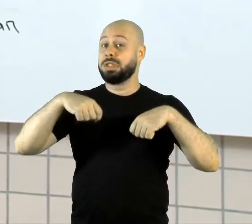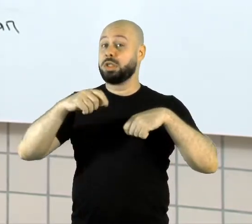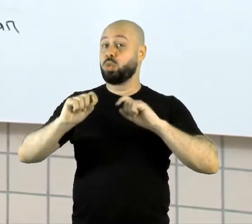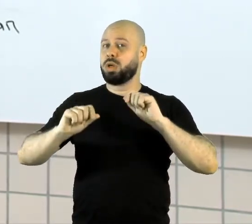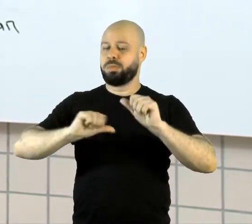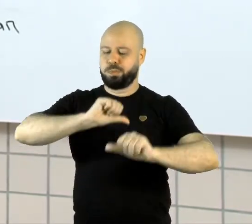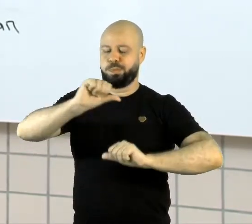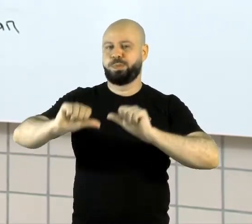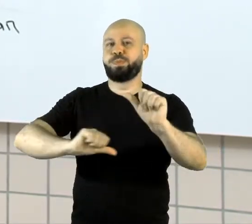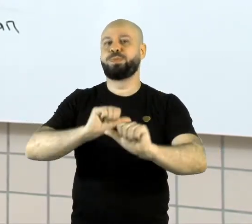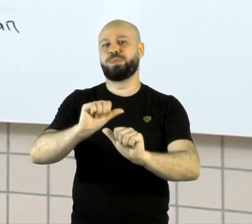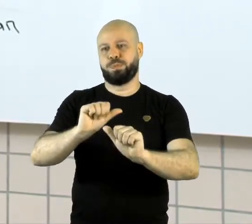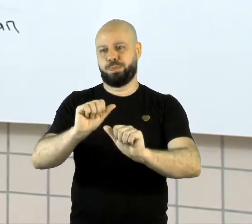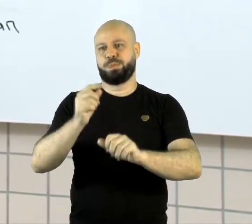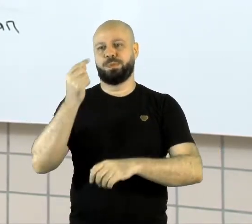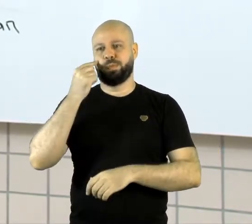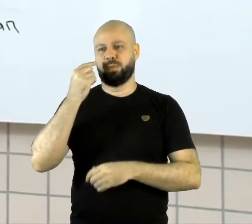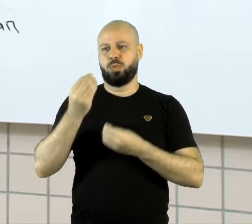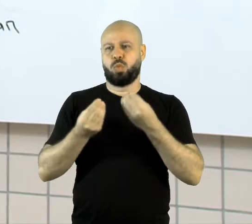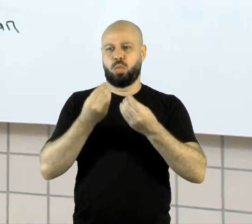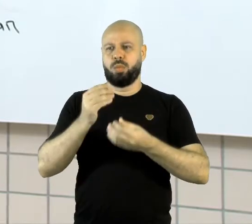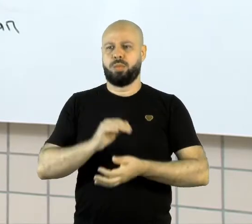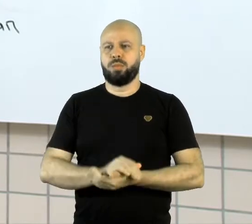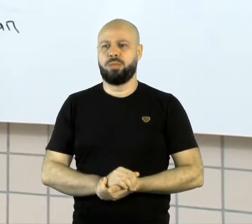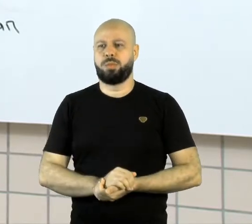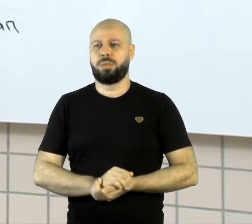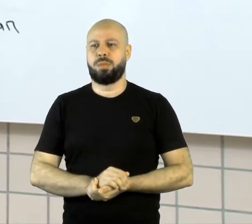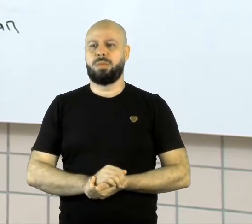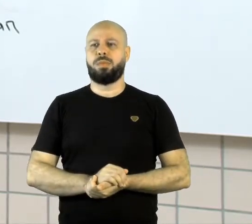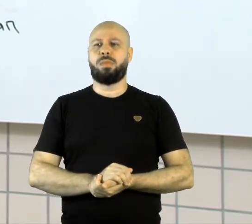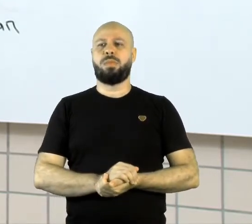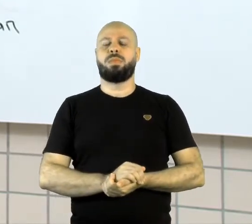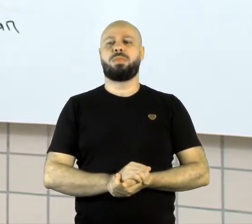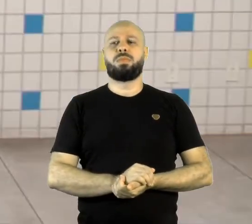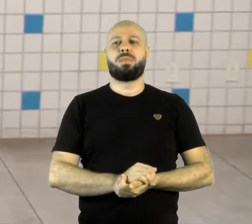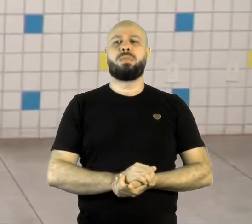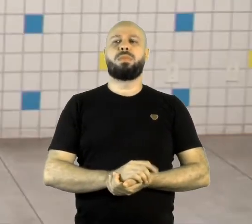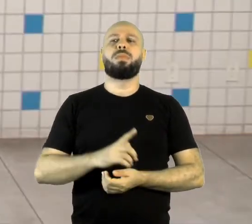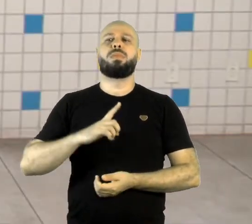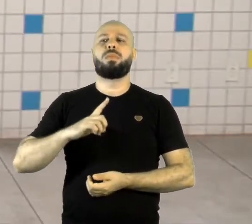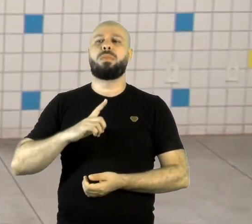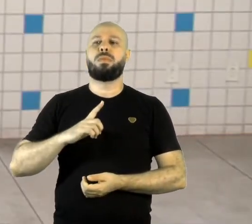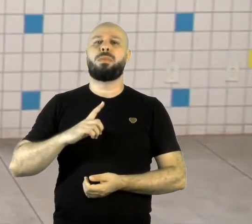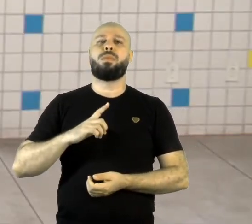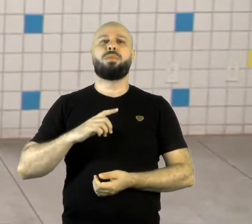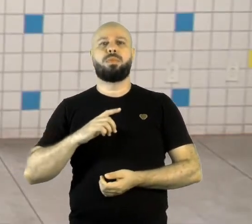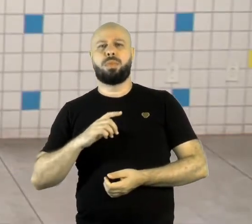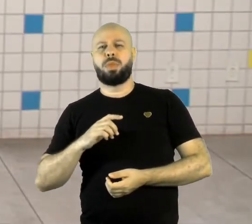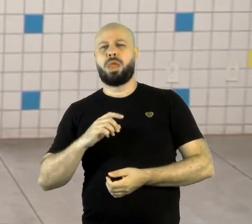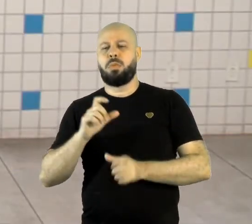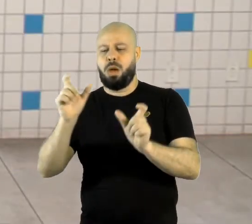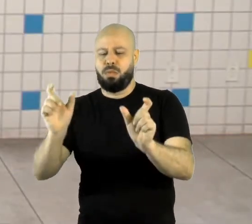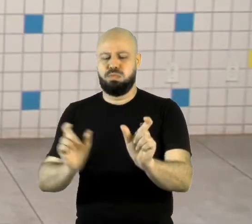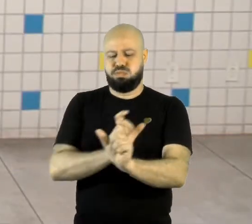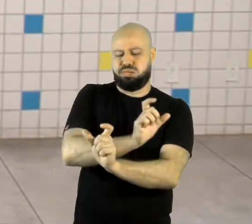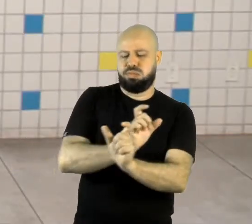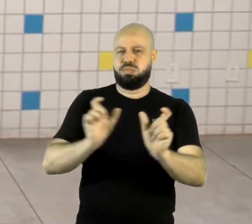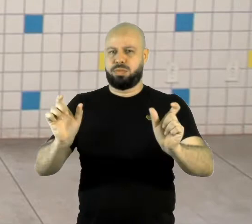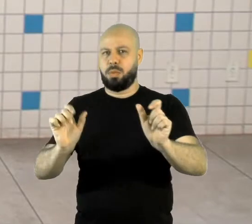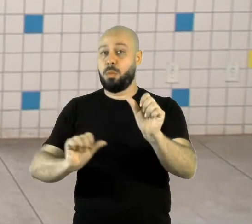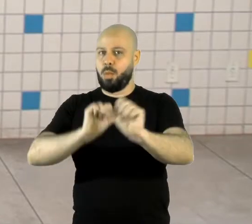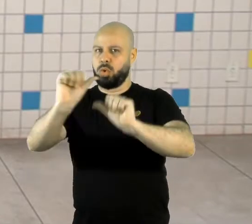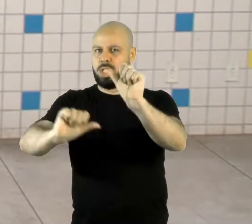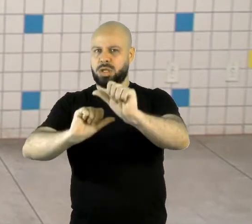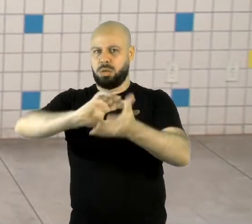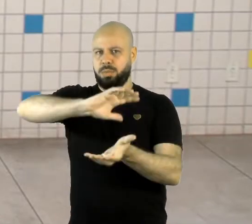acontecer a mesma coisa, só que vai haver aí uma inversão, ok? Então,